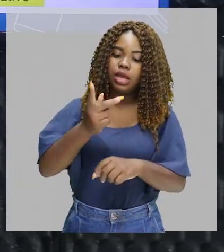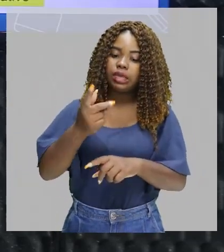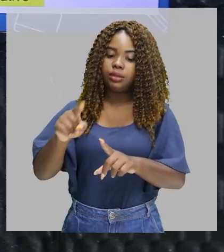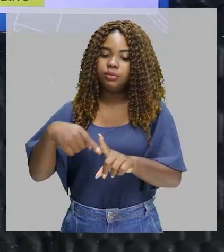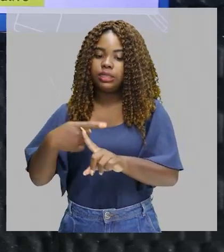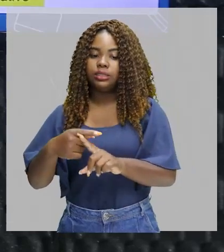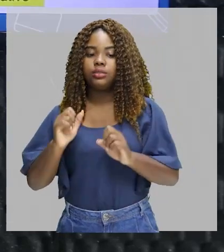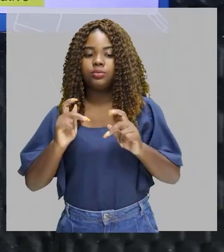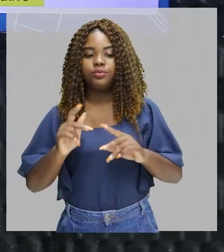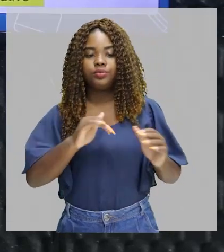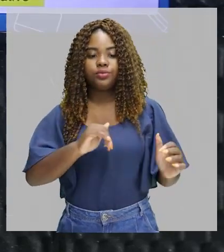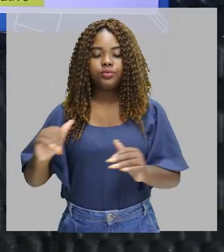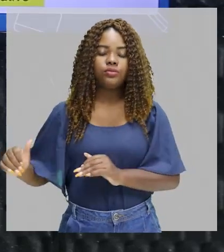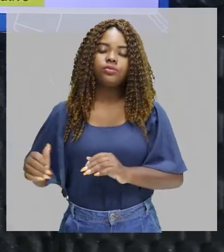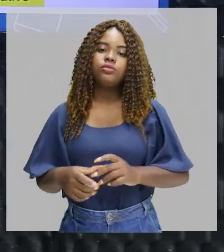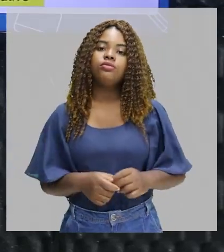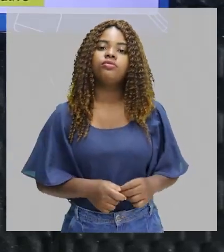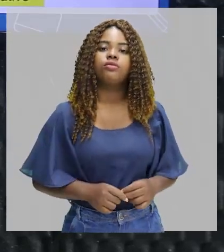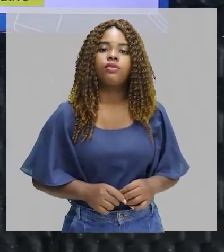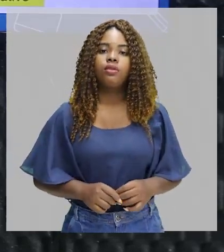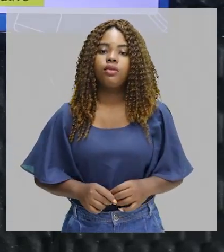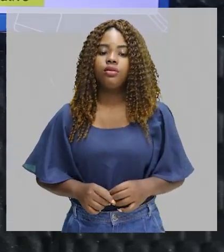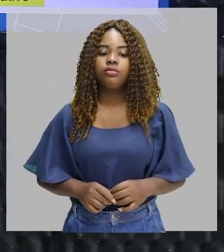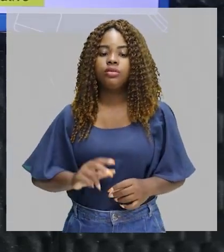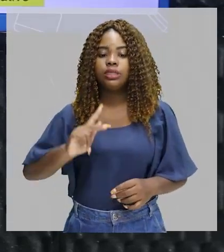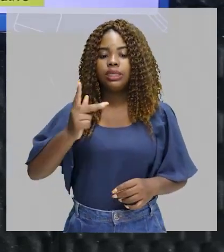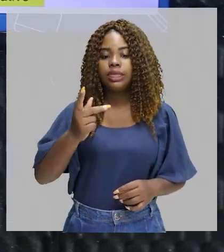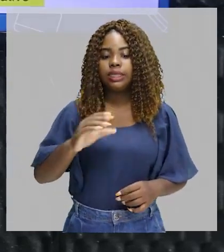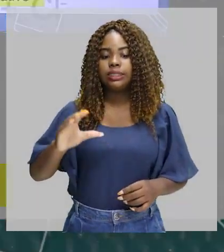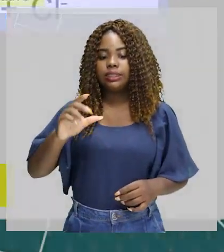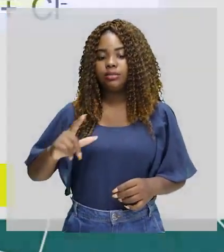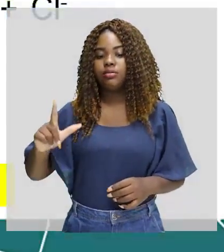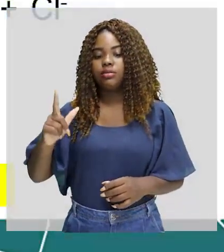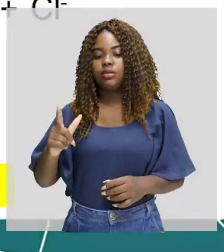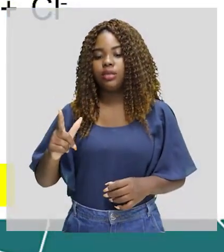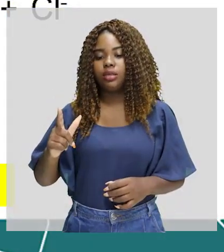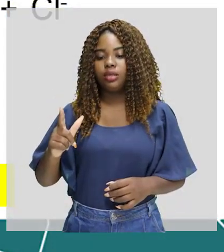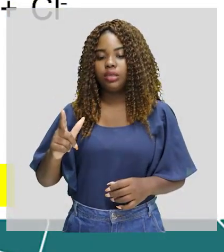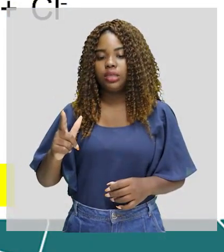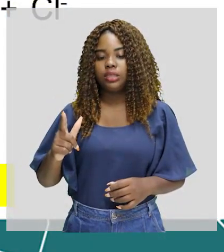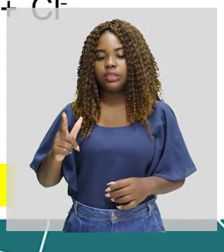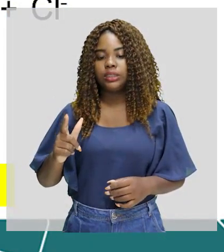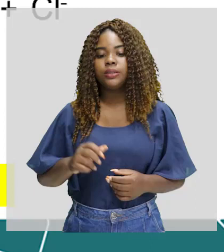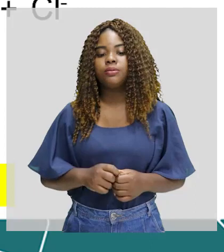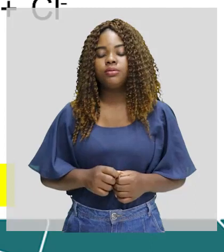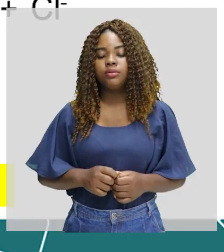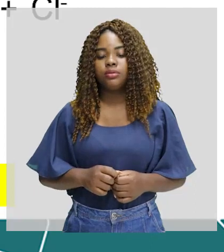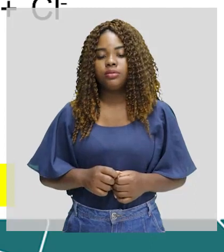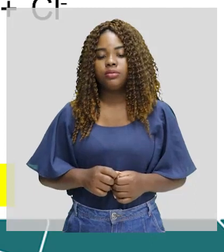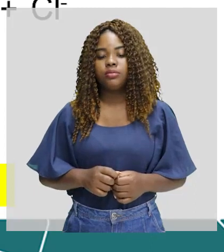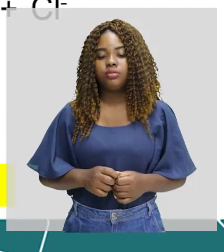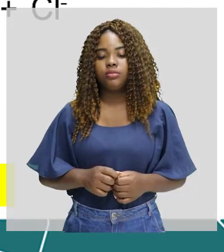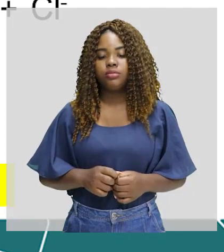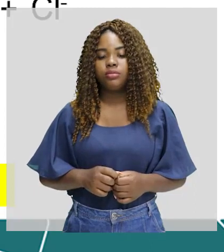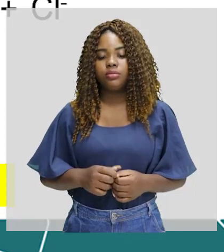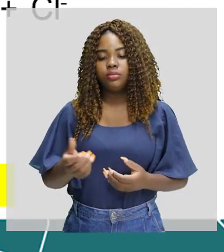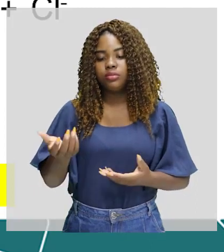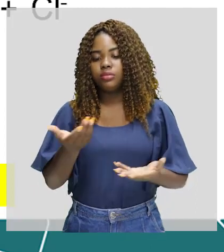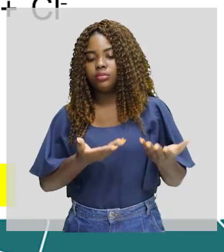Show? Bom, o HCl interagindo com a água, beleza? Ali nós temos